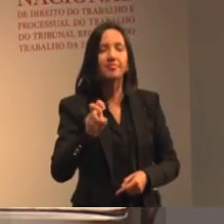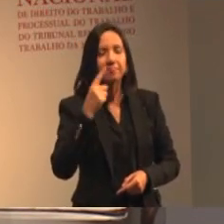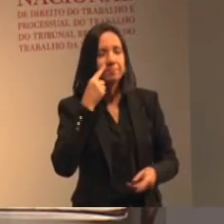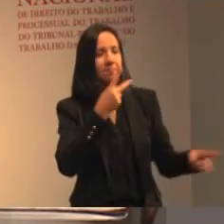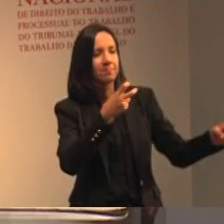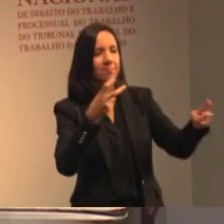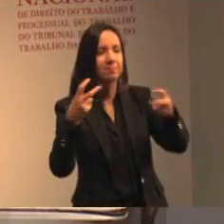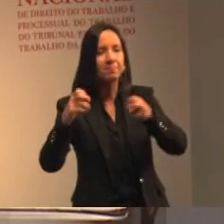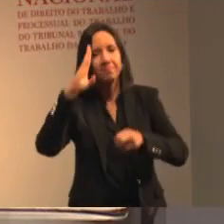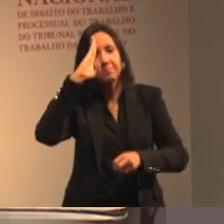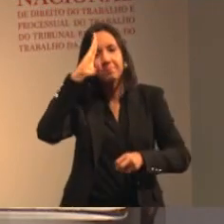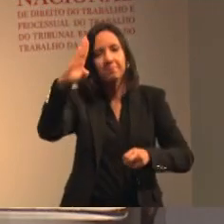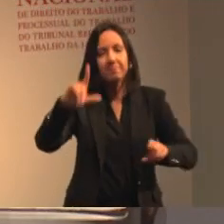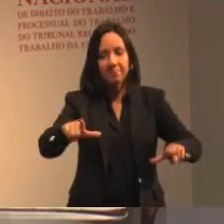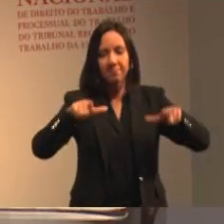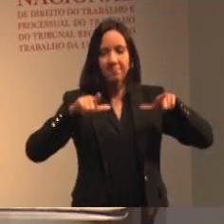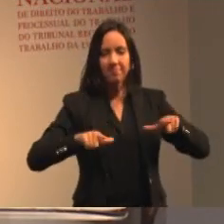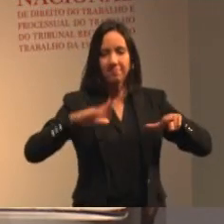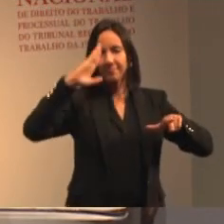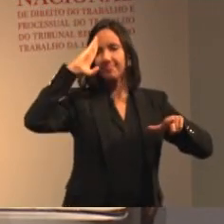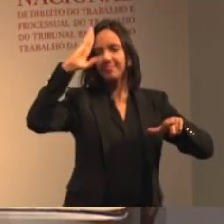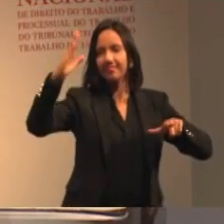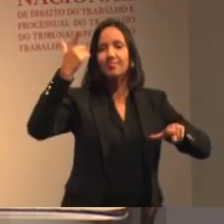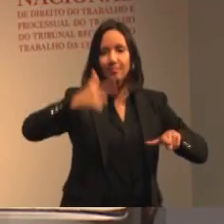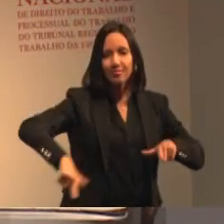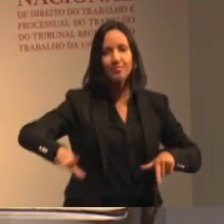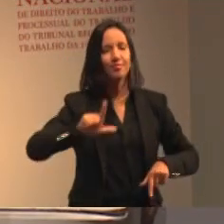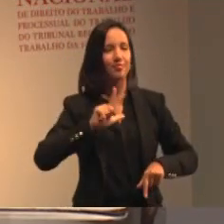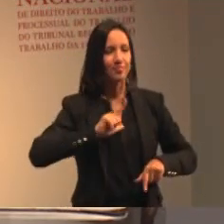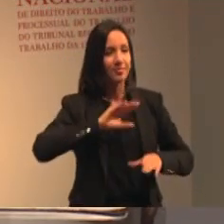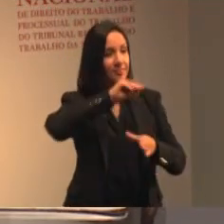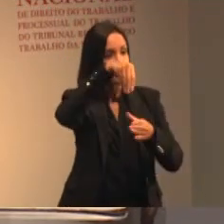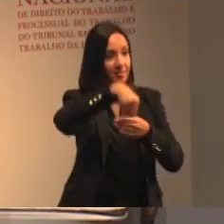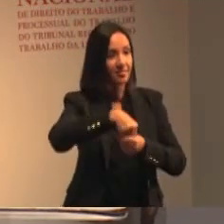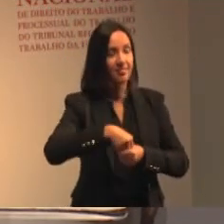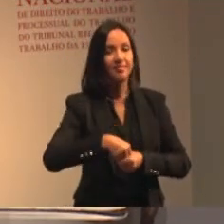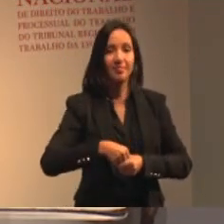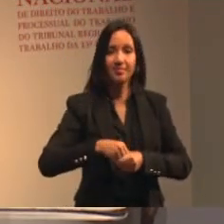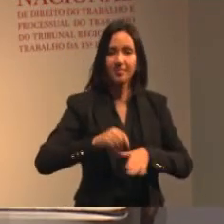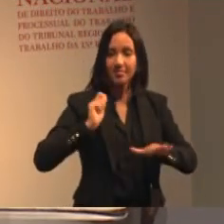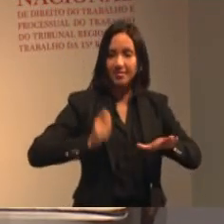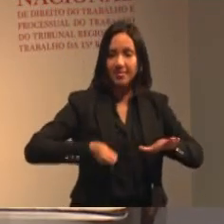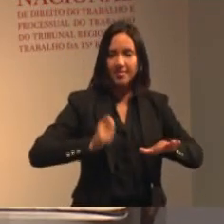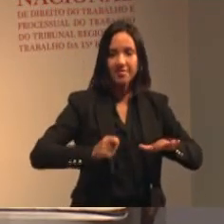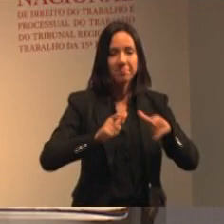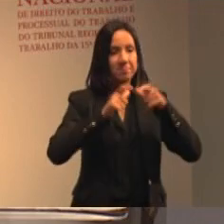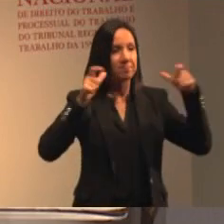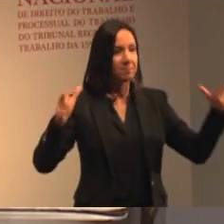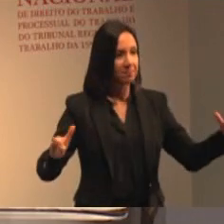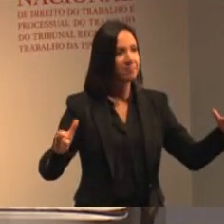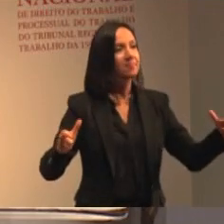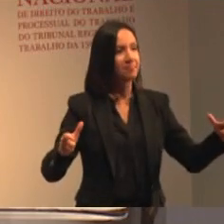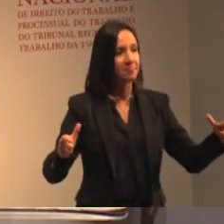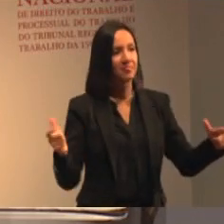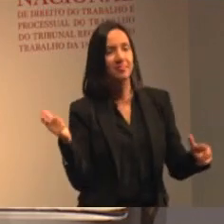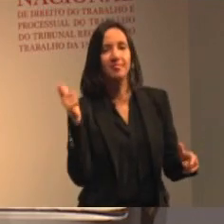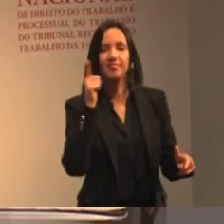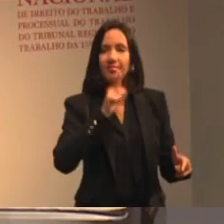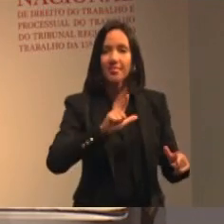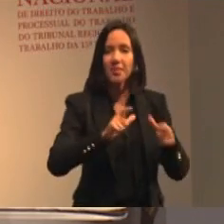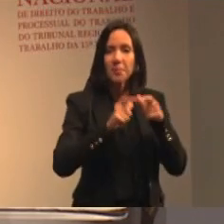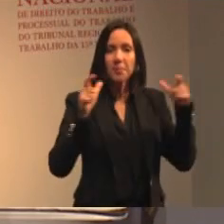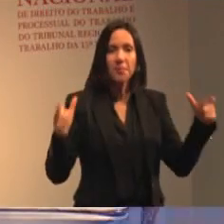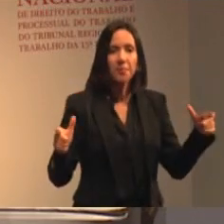de destaque, mais uma vez, dentre os tribunais de grande porte, como o regional que alcançou o